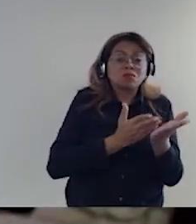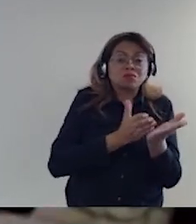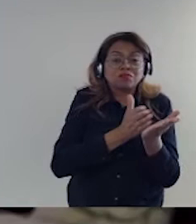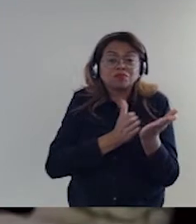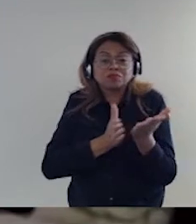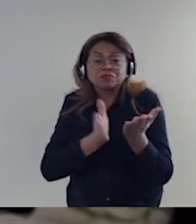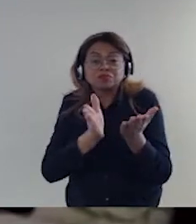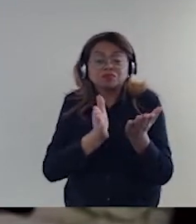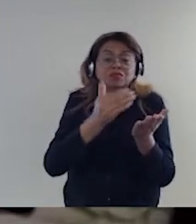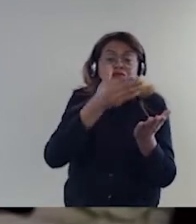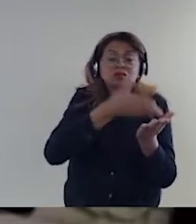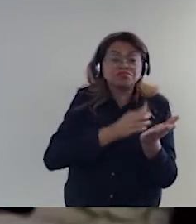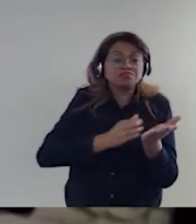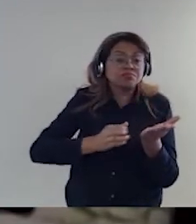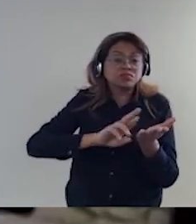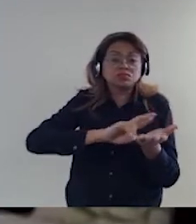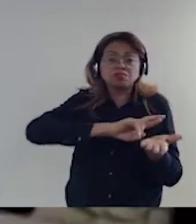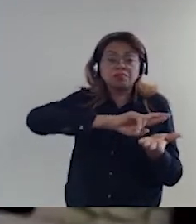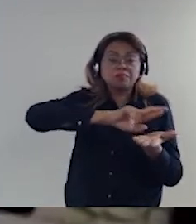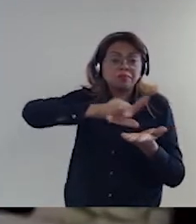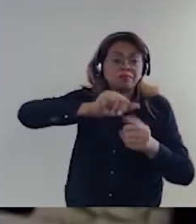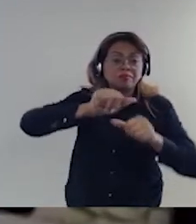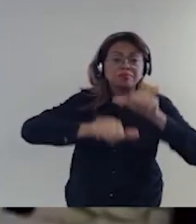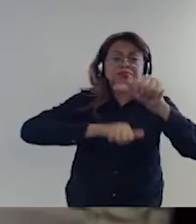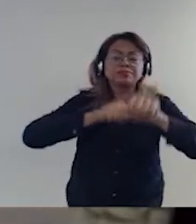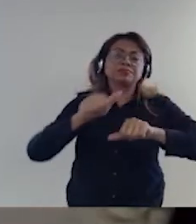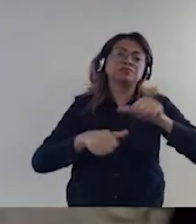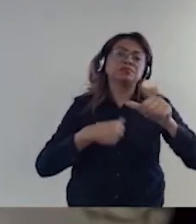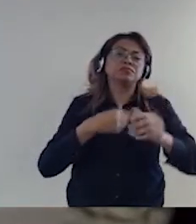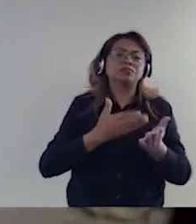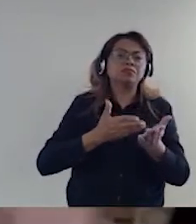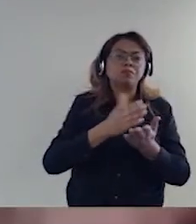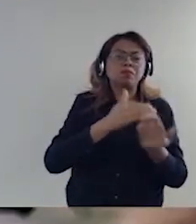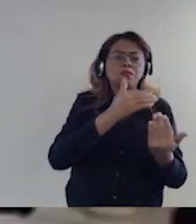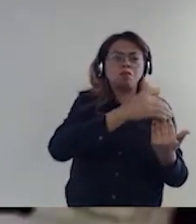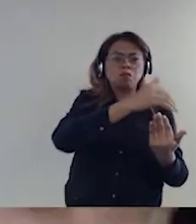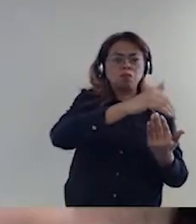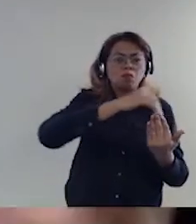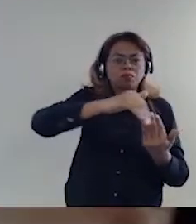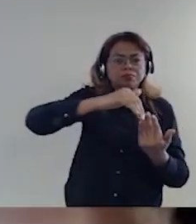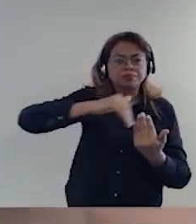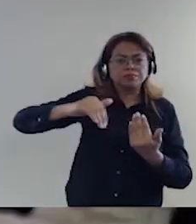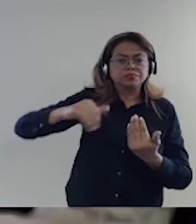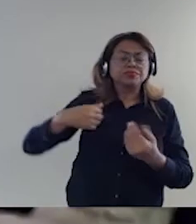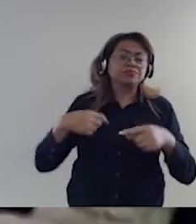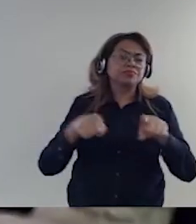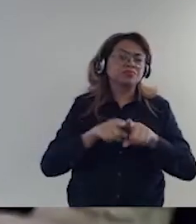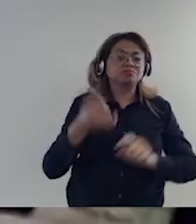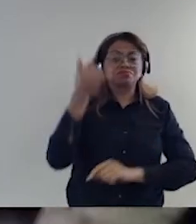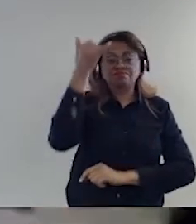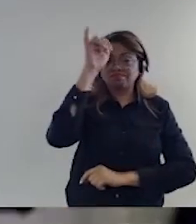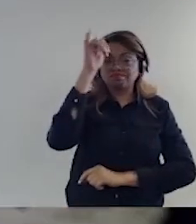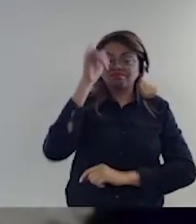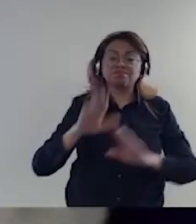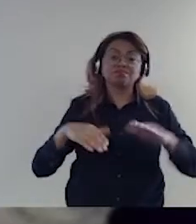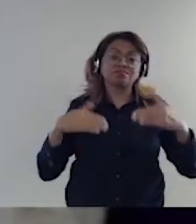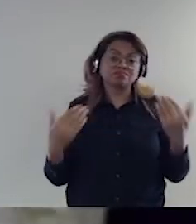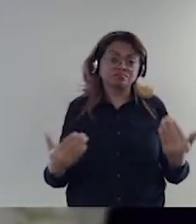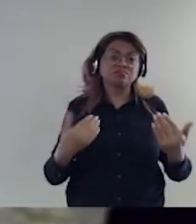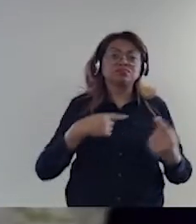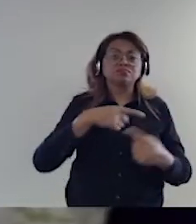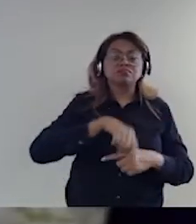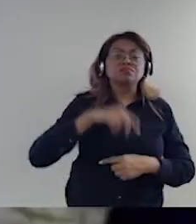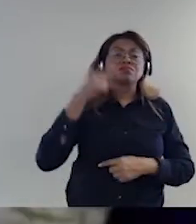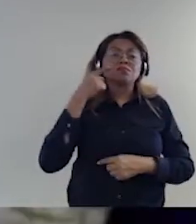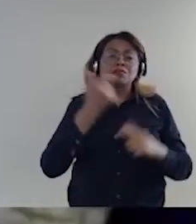várias frentes. E aquilo que nós temos que evitar, creio eu, e temos que evitar de forma muito tenaz, é que se instalem dois tipos